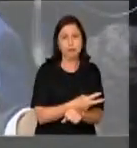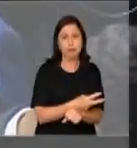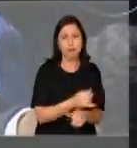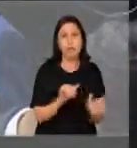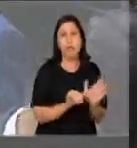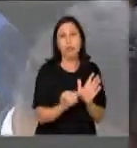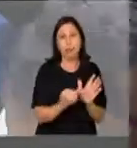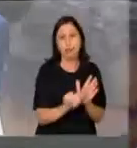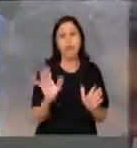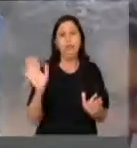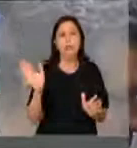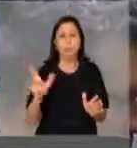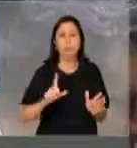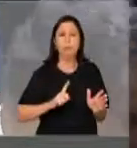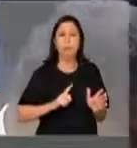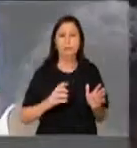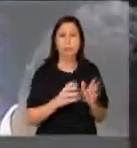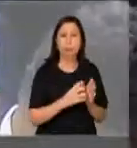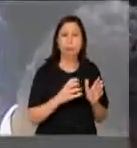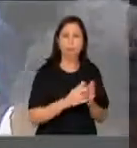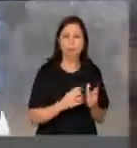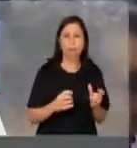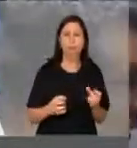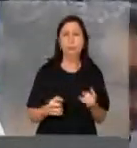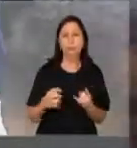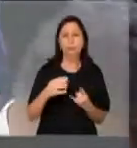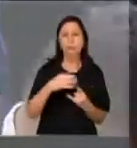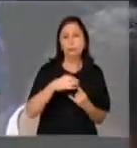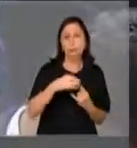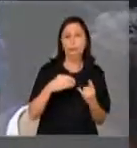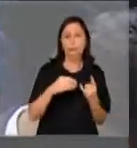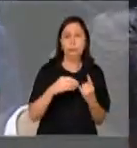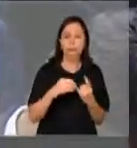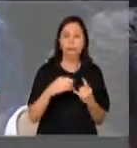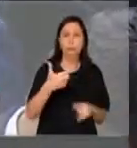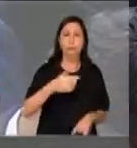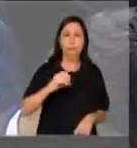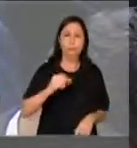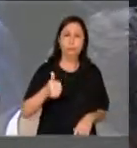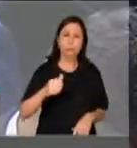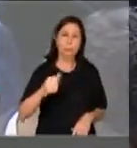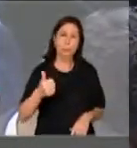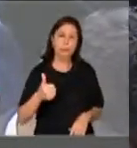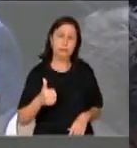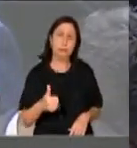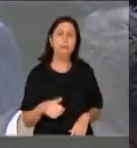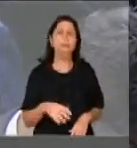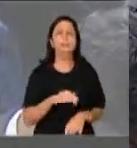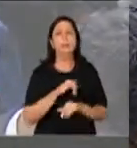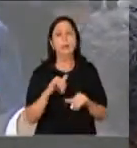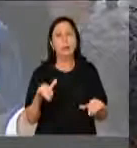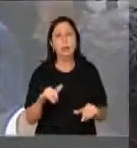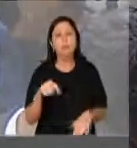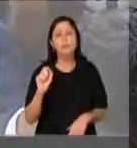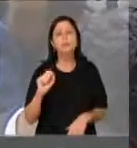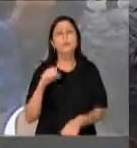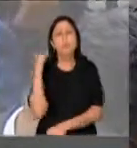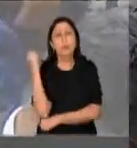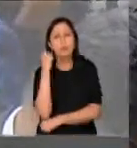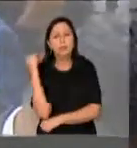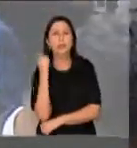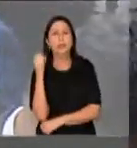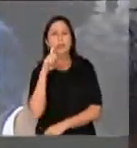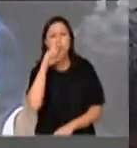edital no concurso público da Fundação Oswaldo Cruz, Fiocruz, de 2016. Falam, inclusive, do grave risco